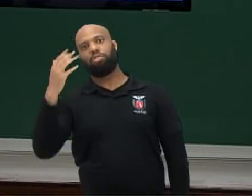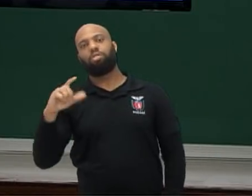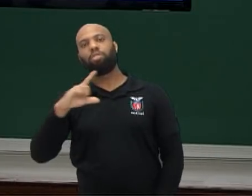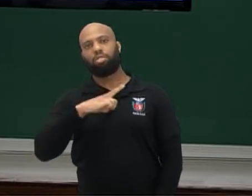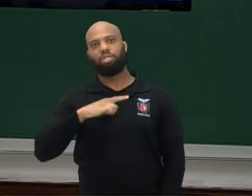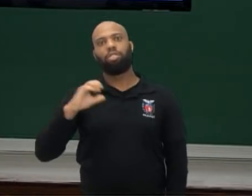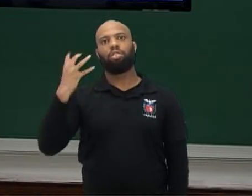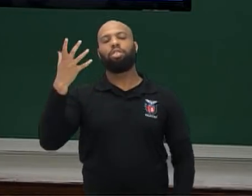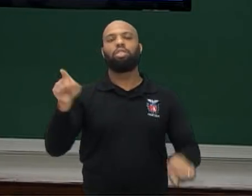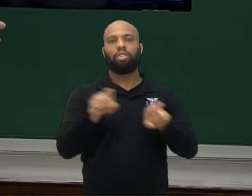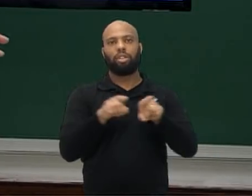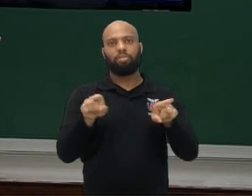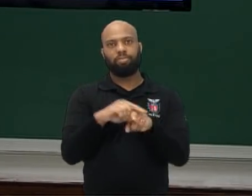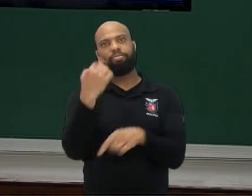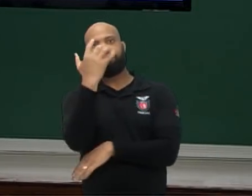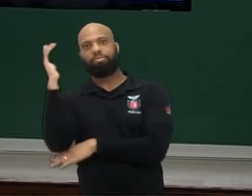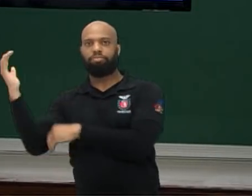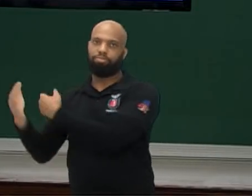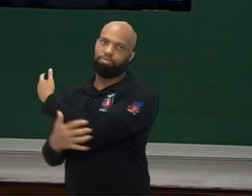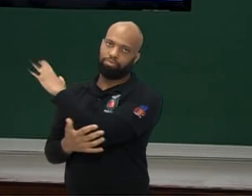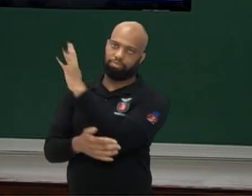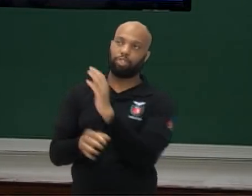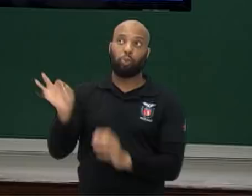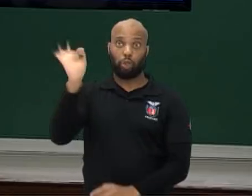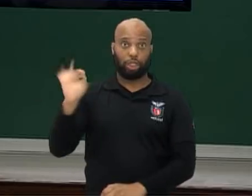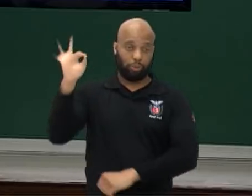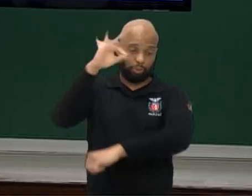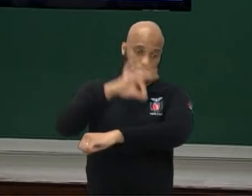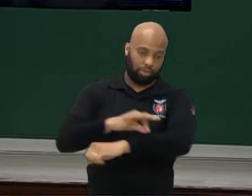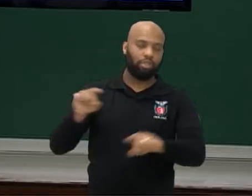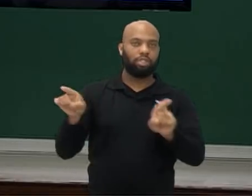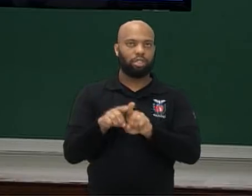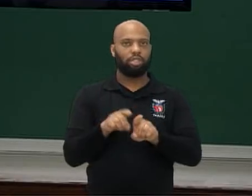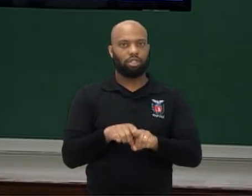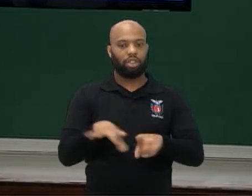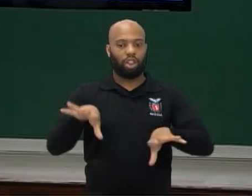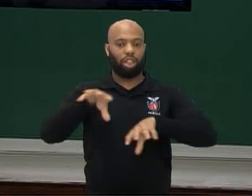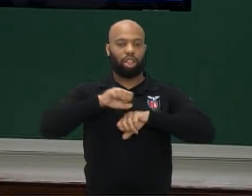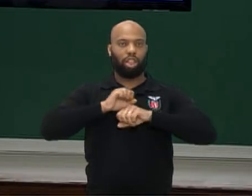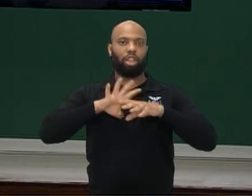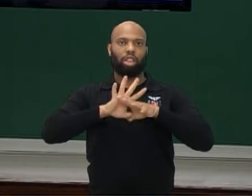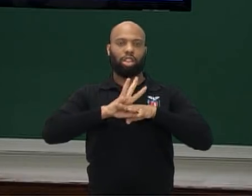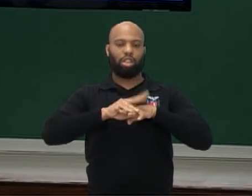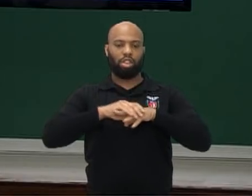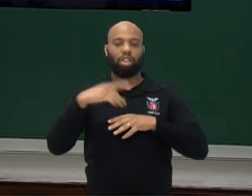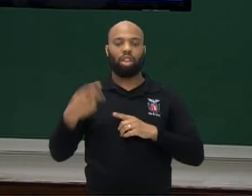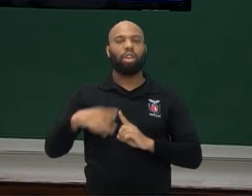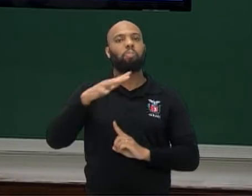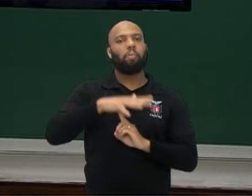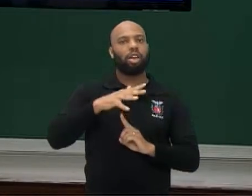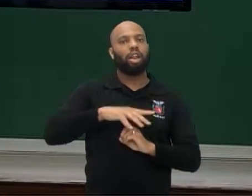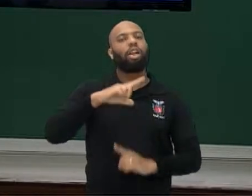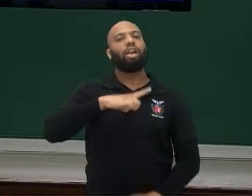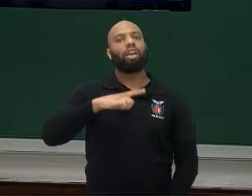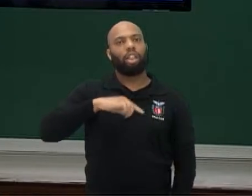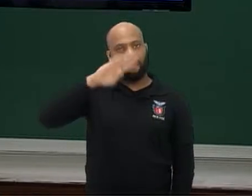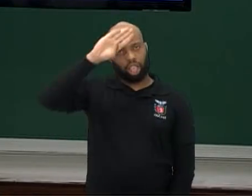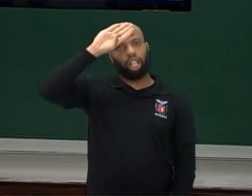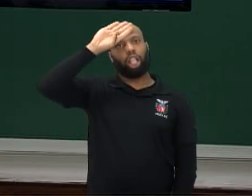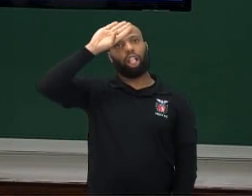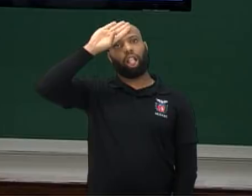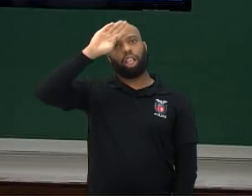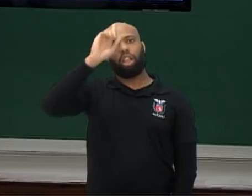naquele ambiente de bosque, de parque. E aí acabam ficando doentes. O estado do Paraná registrou muitos casos de febre amarela nos